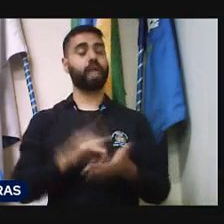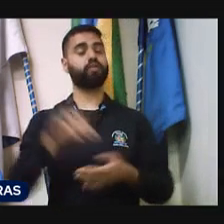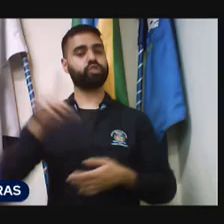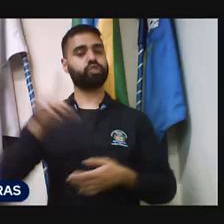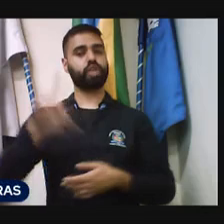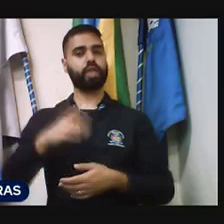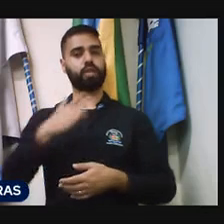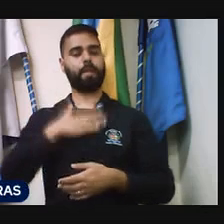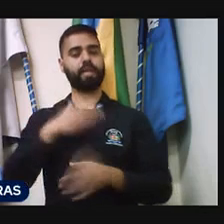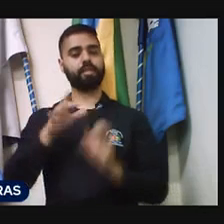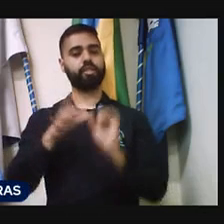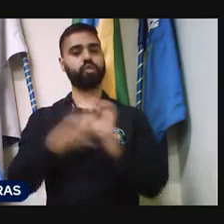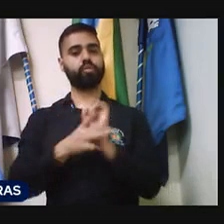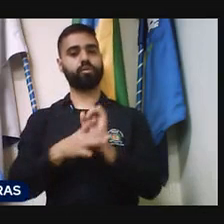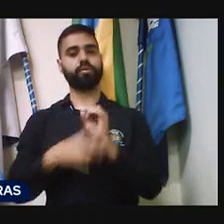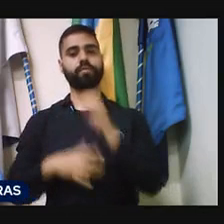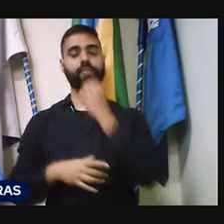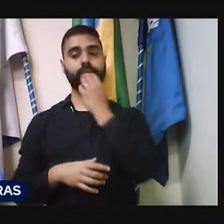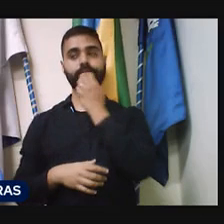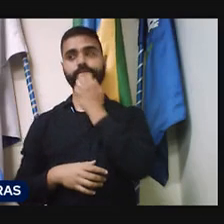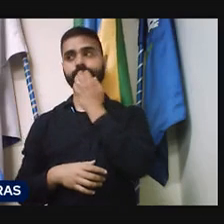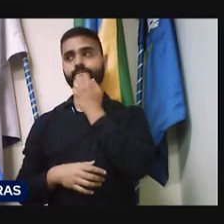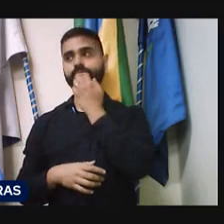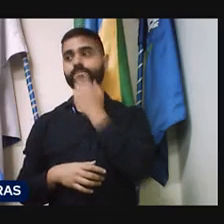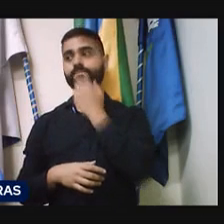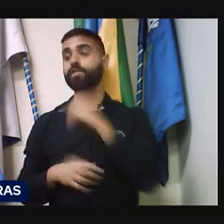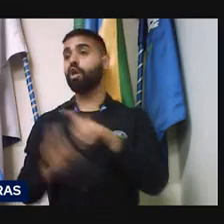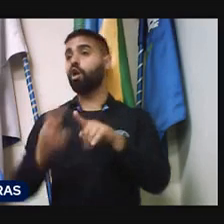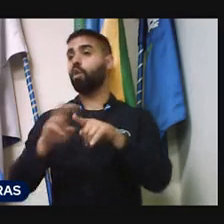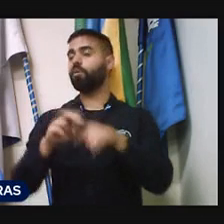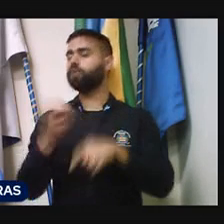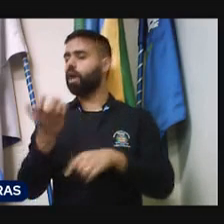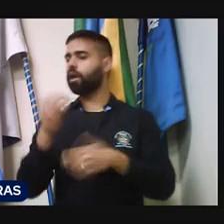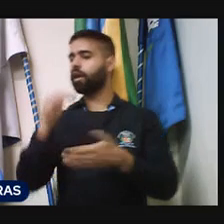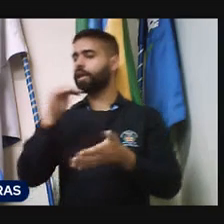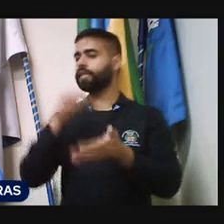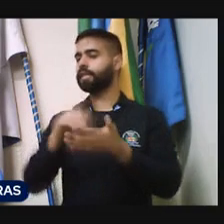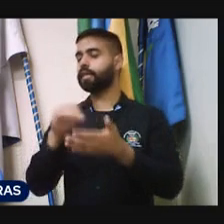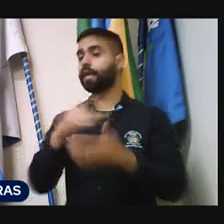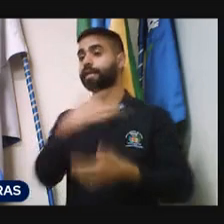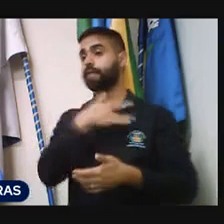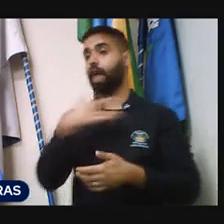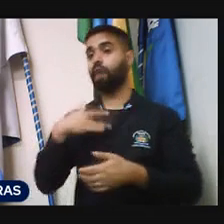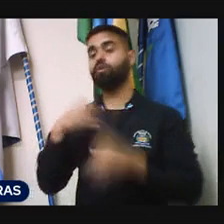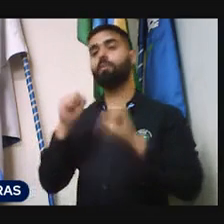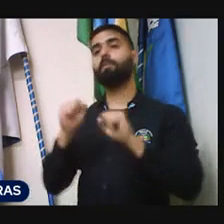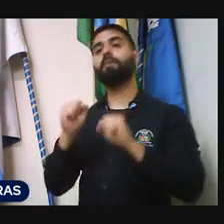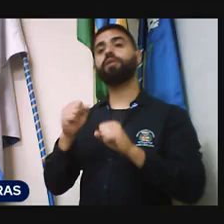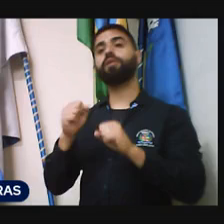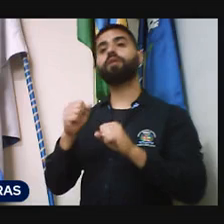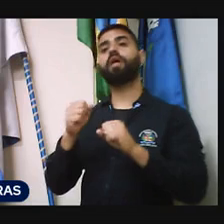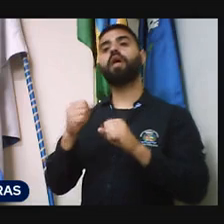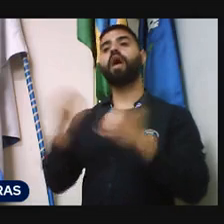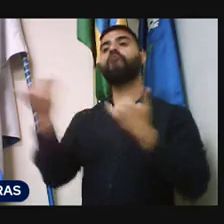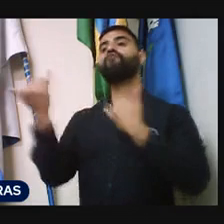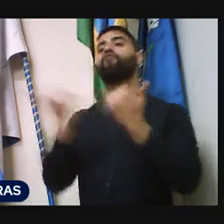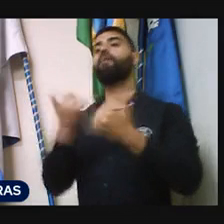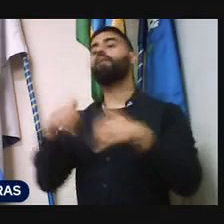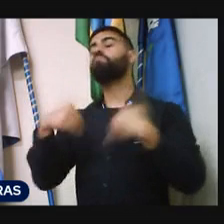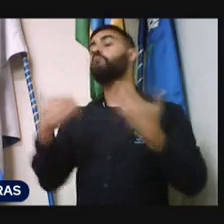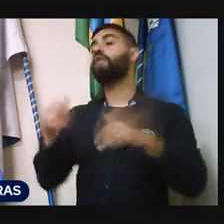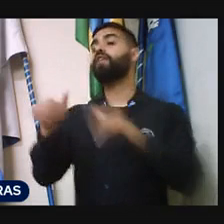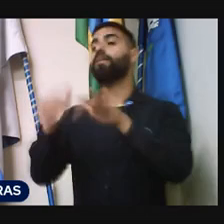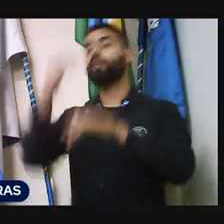direito adquirido e dessa forma gostaria que a senhora Secretaria de Saúde em pano Qual a previsão para convocação dos candidatos